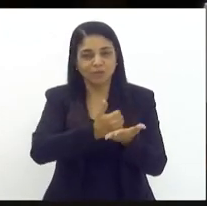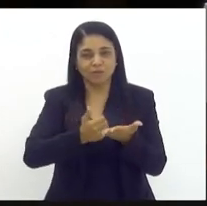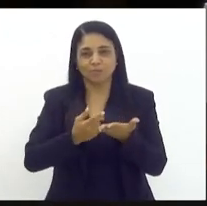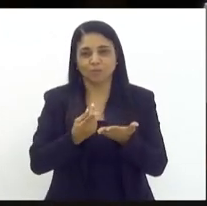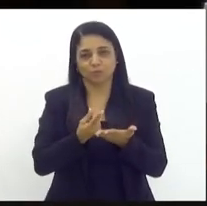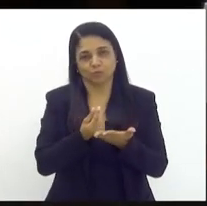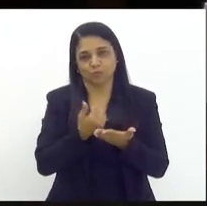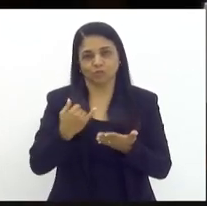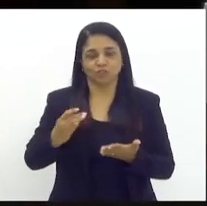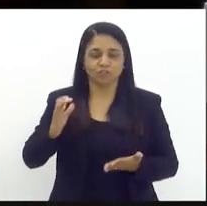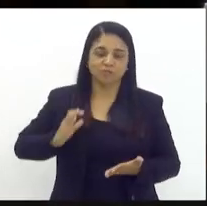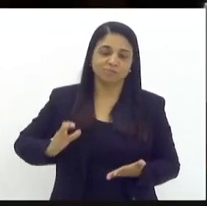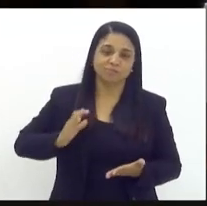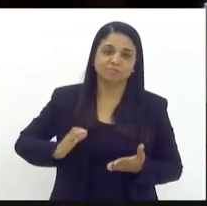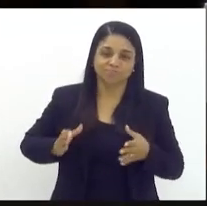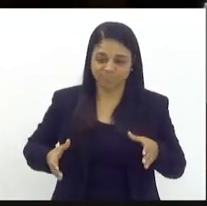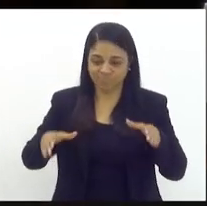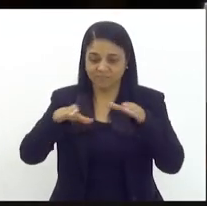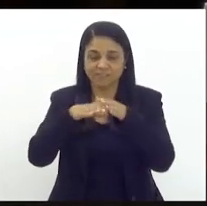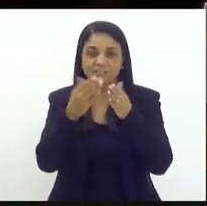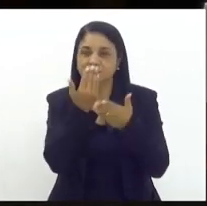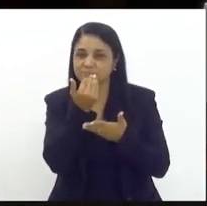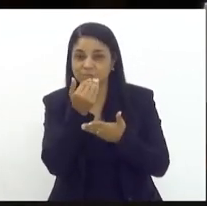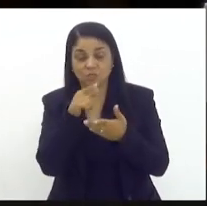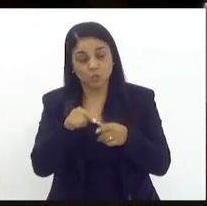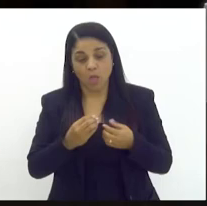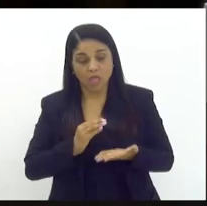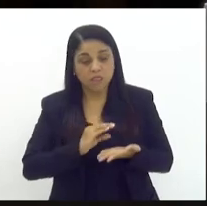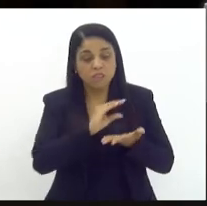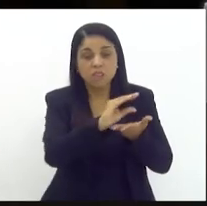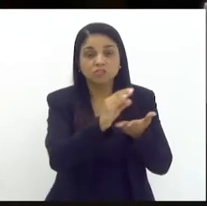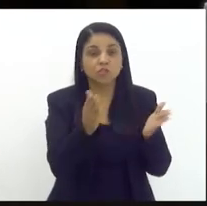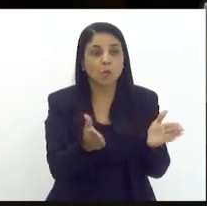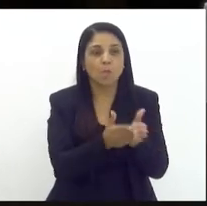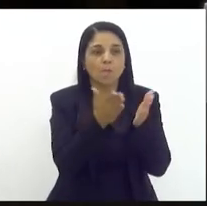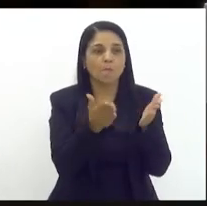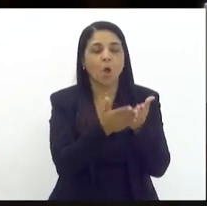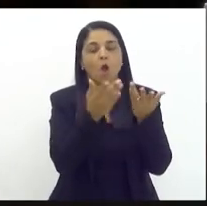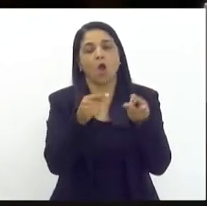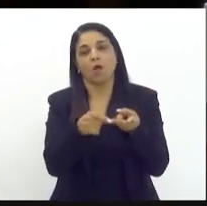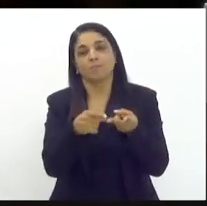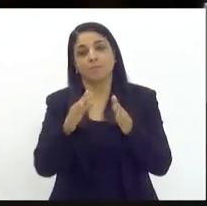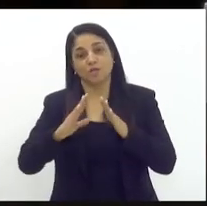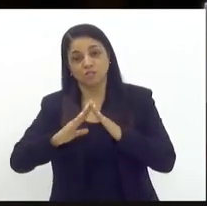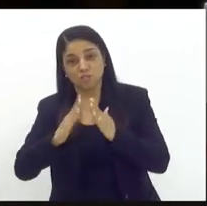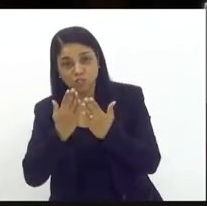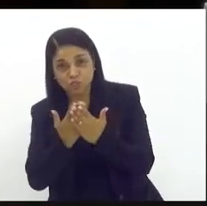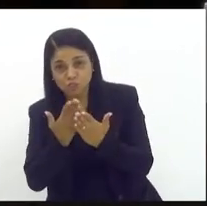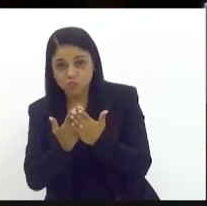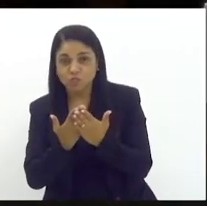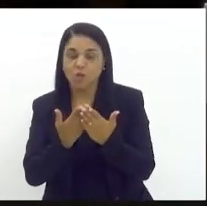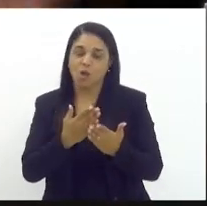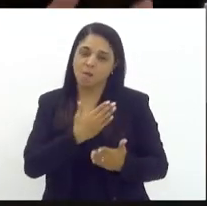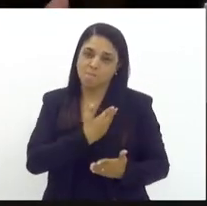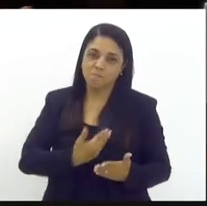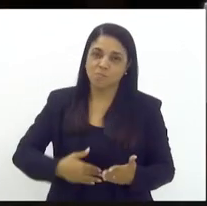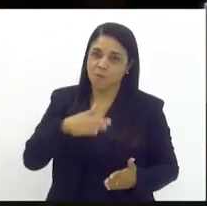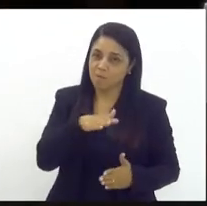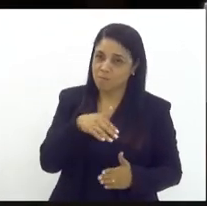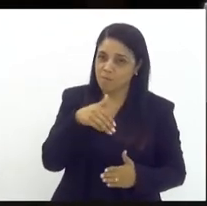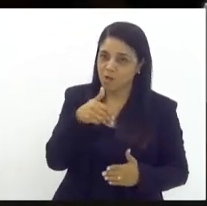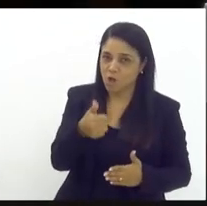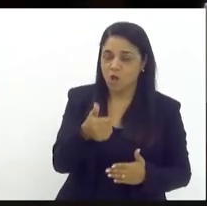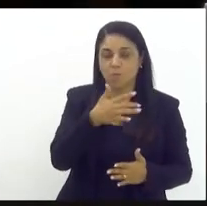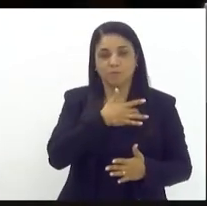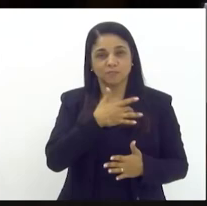não vai ser fazendo outras coisas vai ser dando dinheiro para pobre fazendo uma escola pública melhor uma saúde pública melhor botando mais